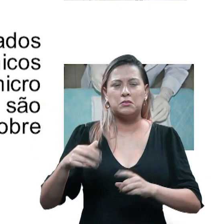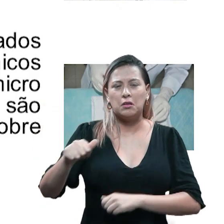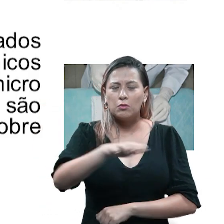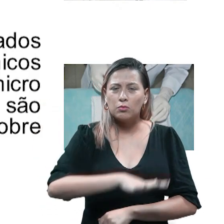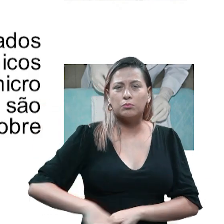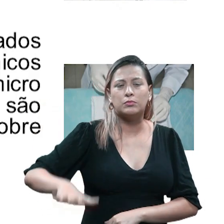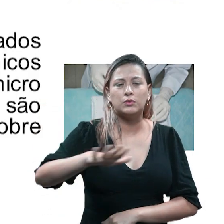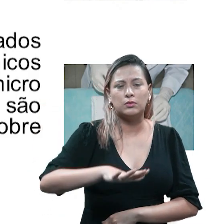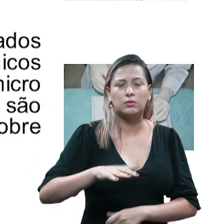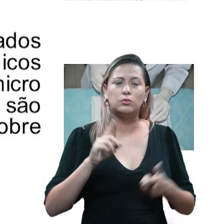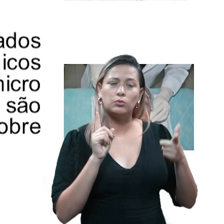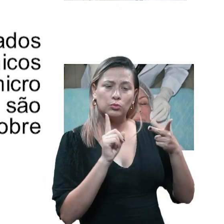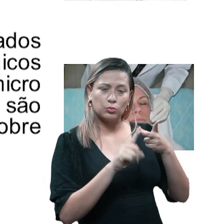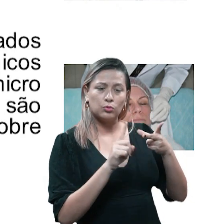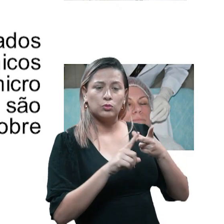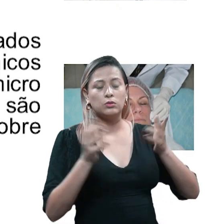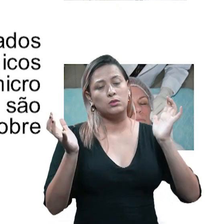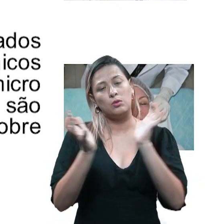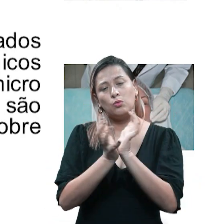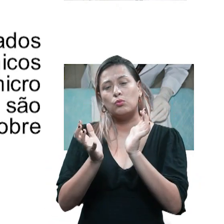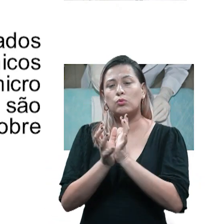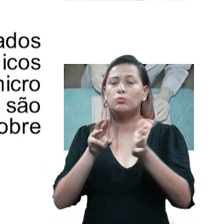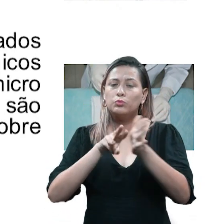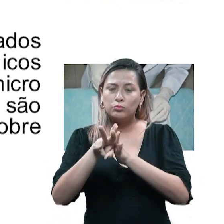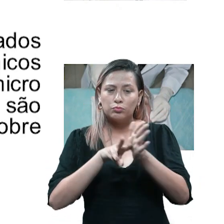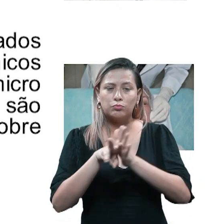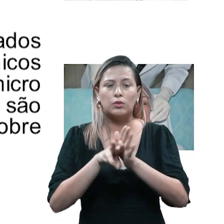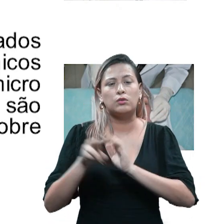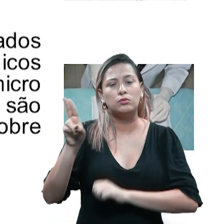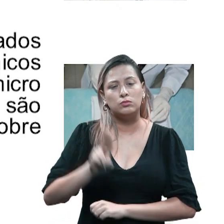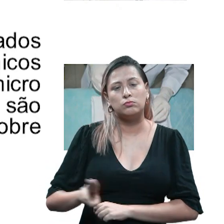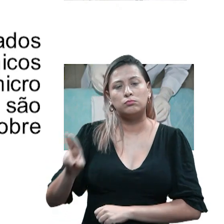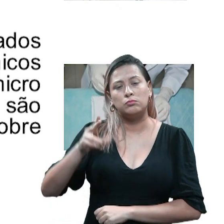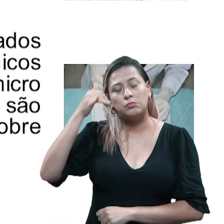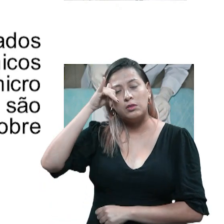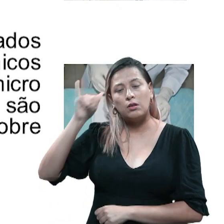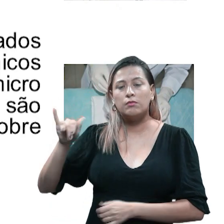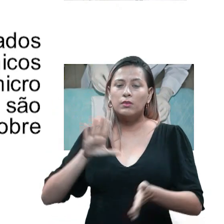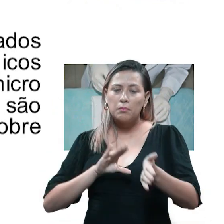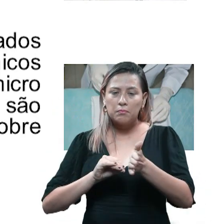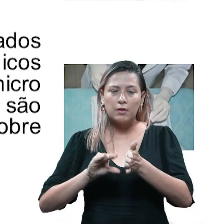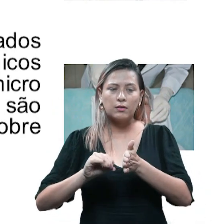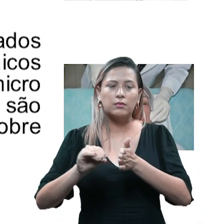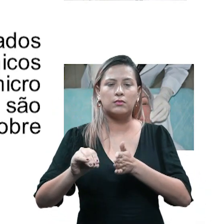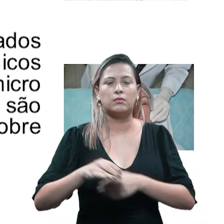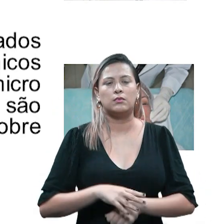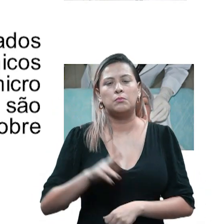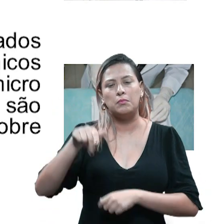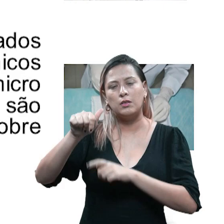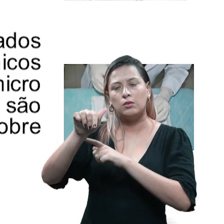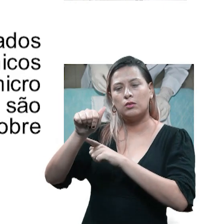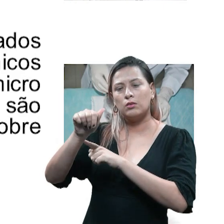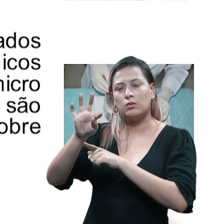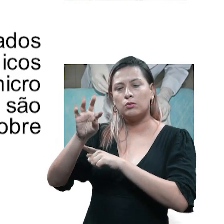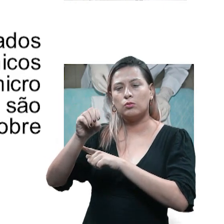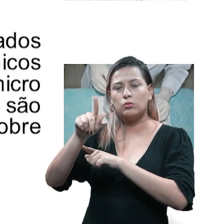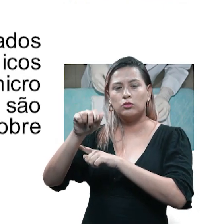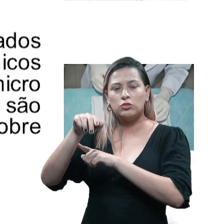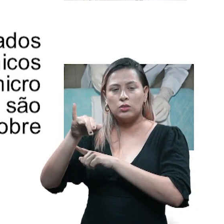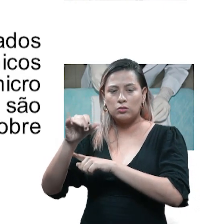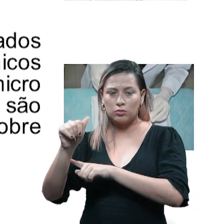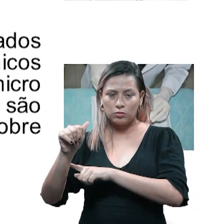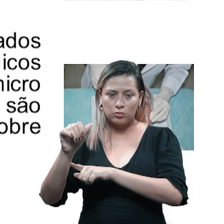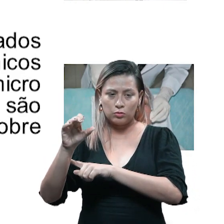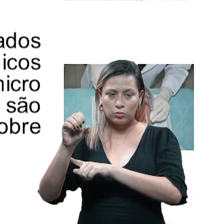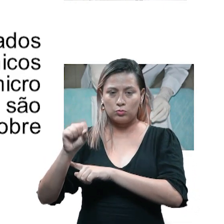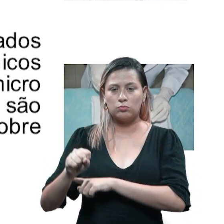Antisepsias é o conjunto de medidas ou métodos empregados para combater os micro-organismos patogênicos